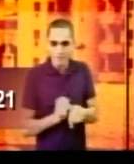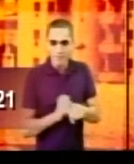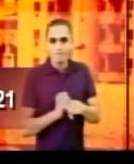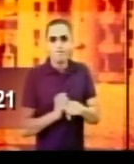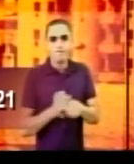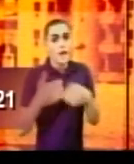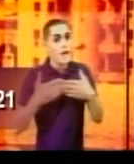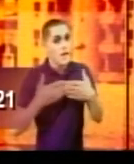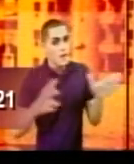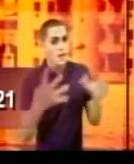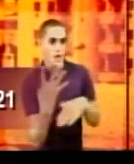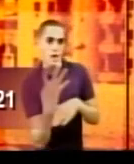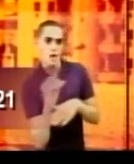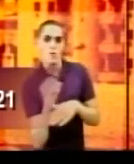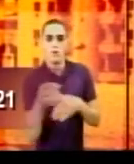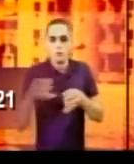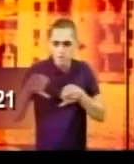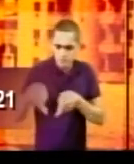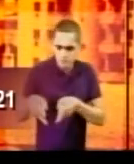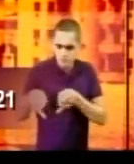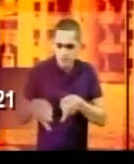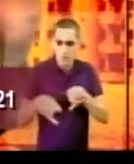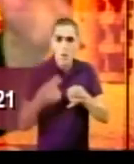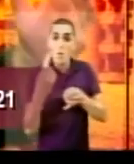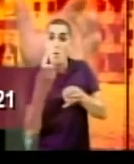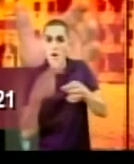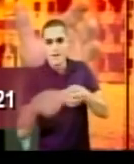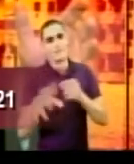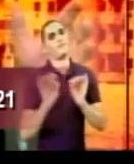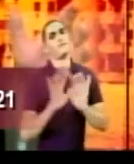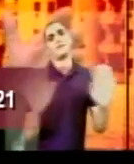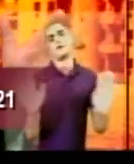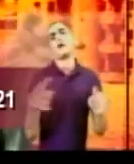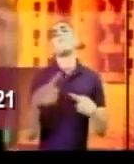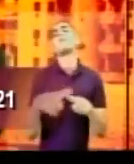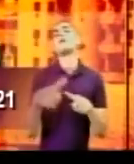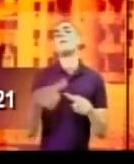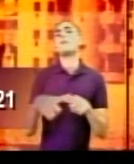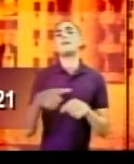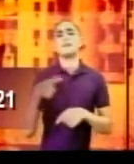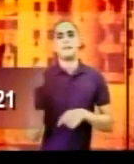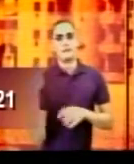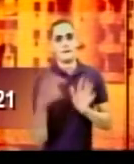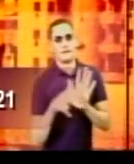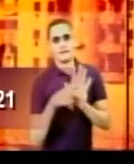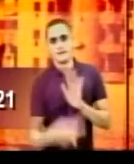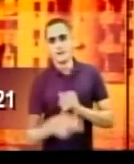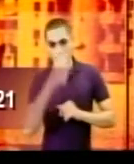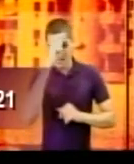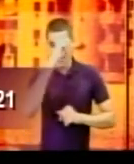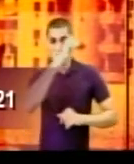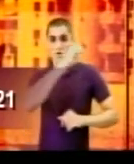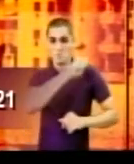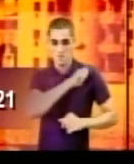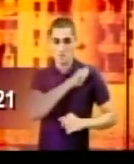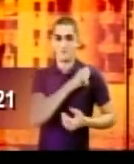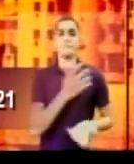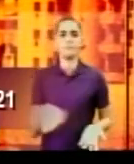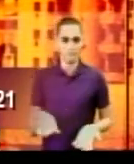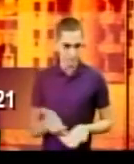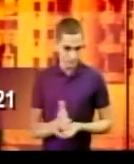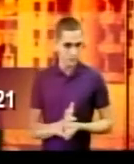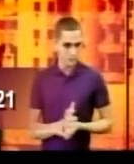40 leitos em uma semana. Por quê? Porque nós estávamos preparados. Abriu